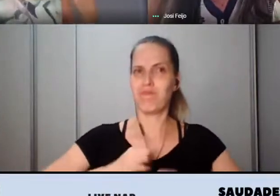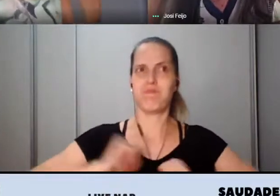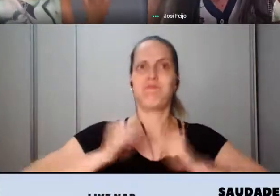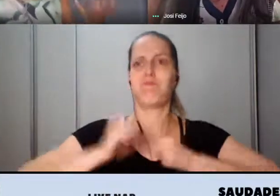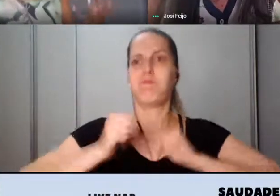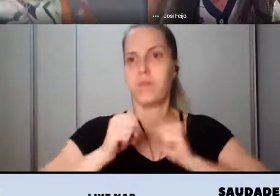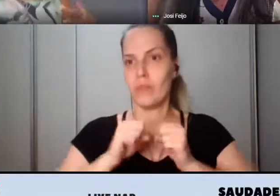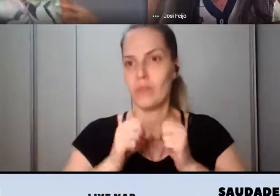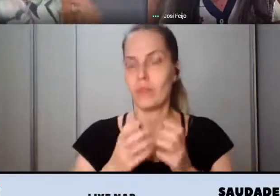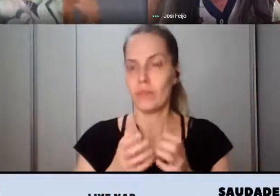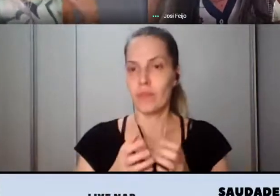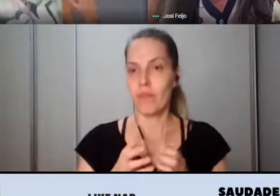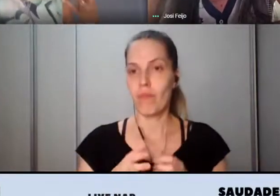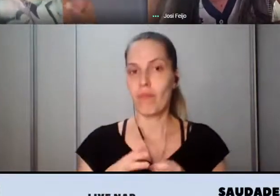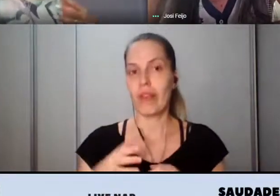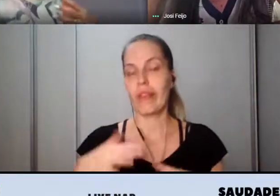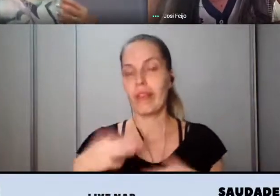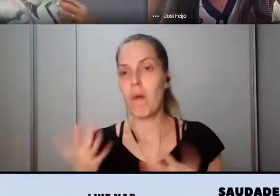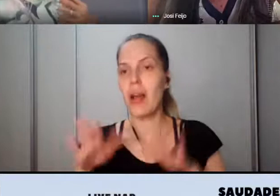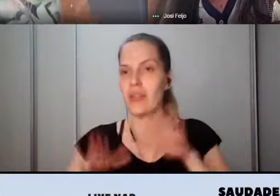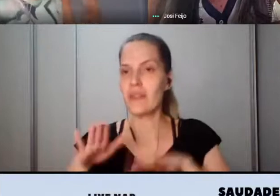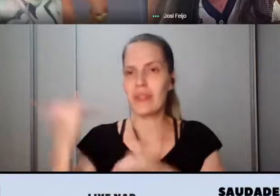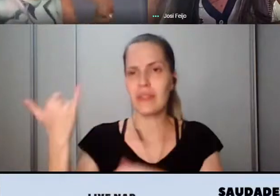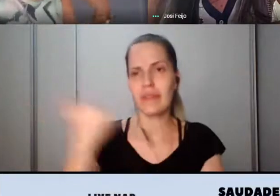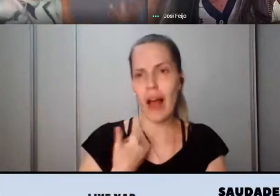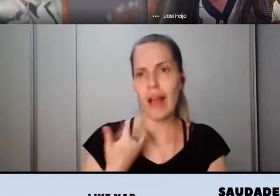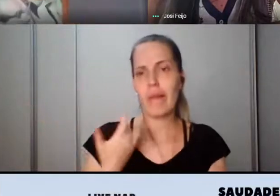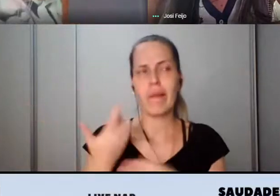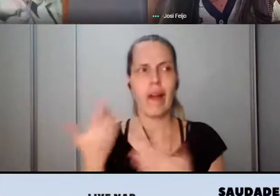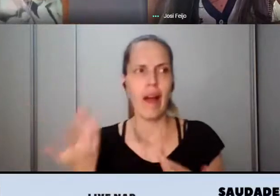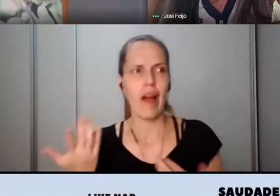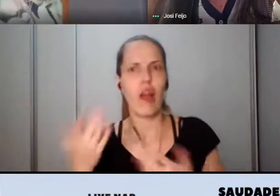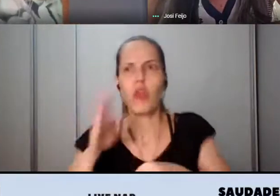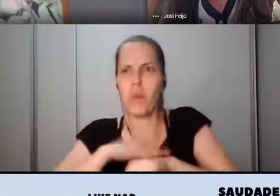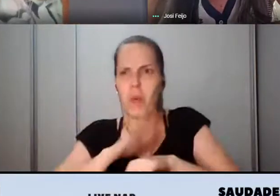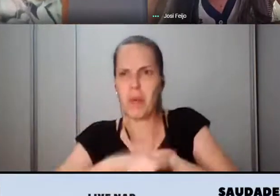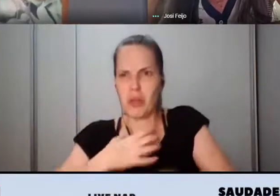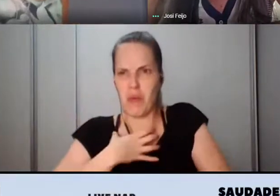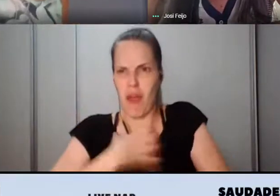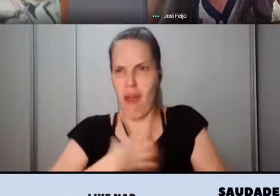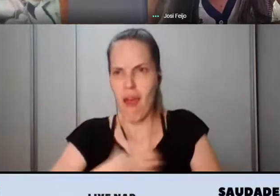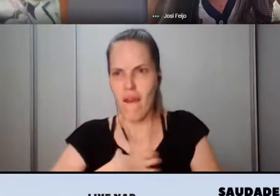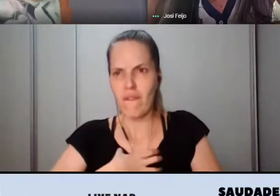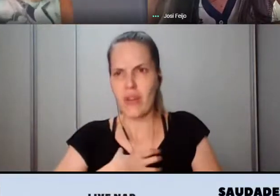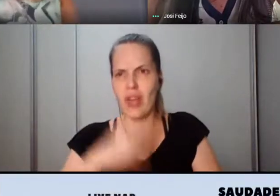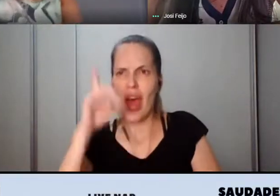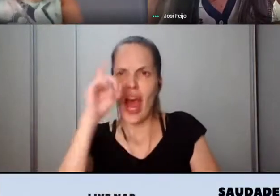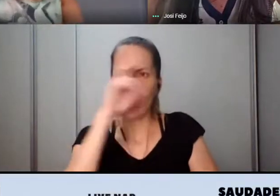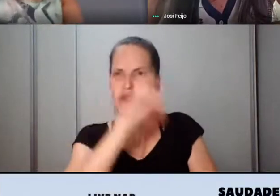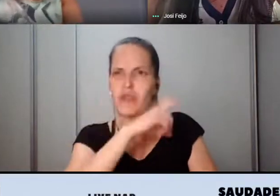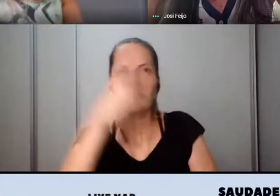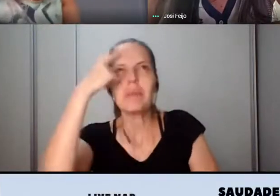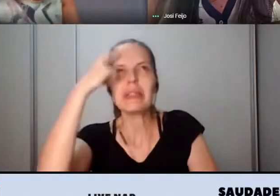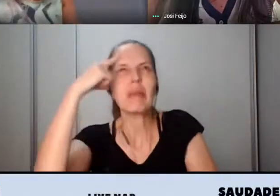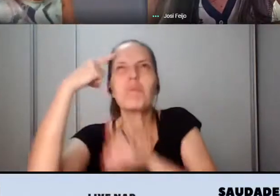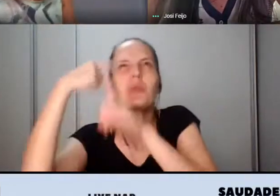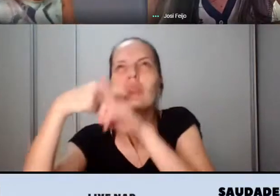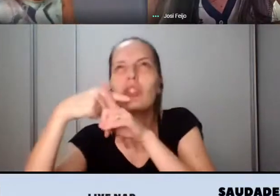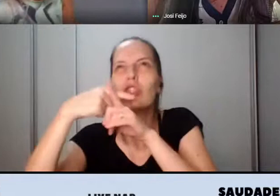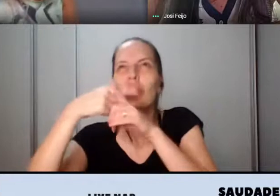esses pensamentos e essas construções que são mais refinadas, vamos dizer